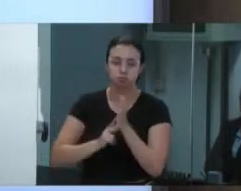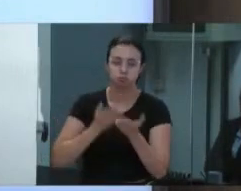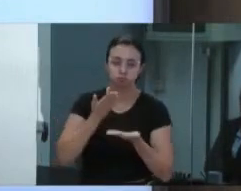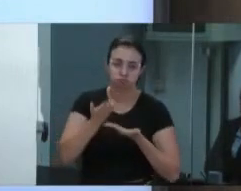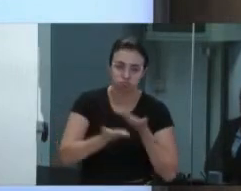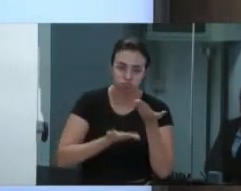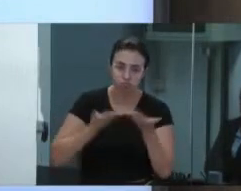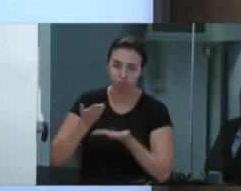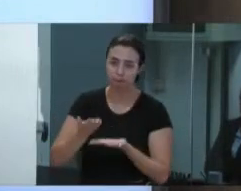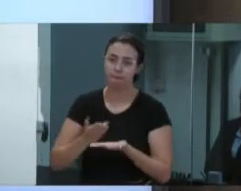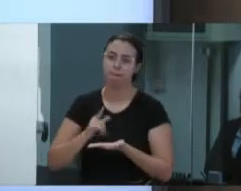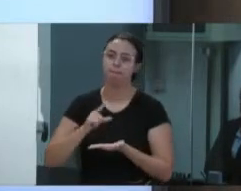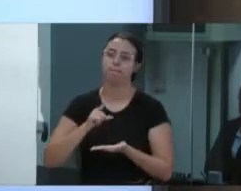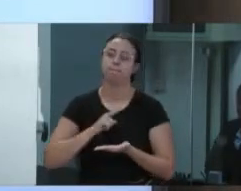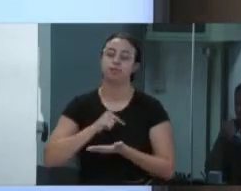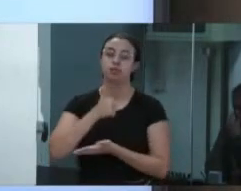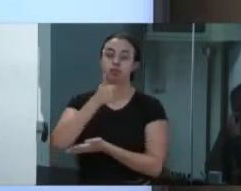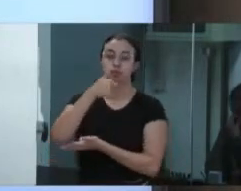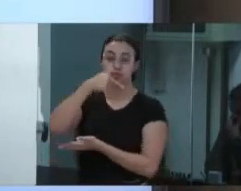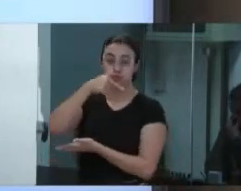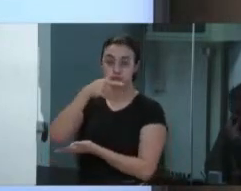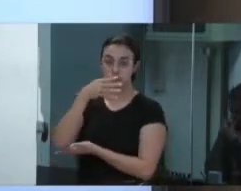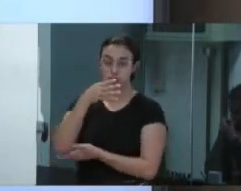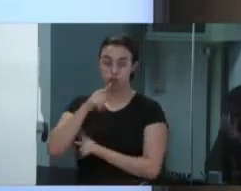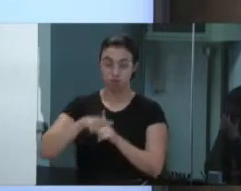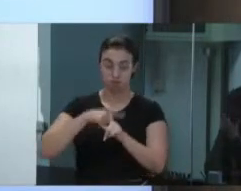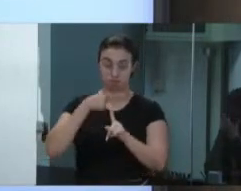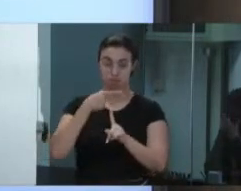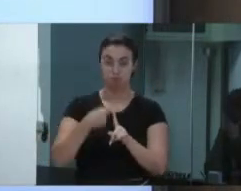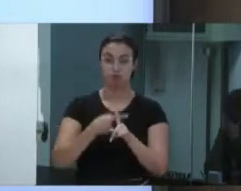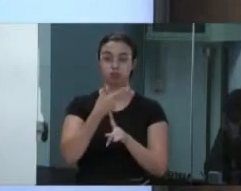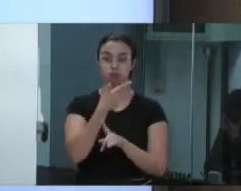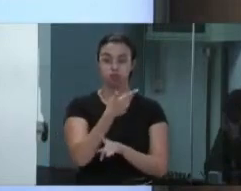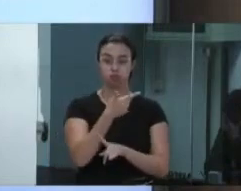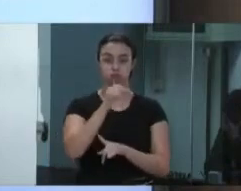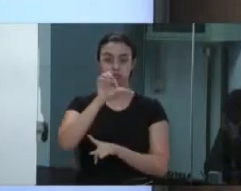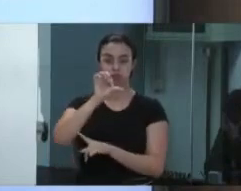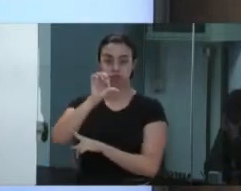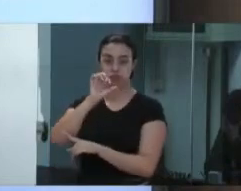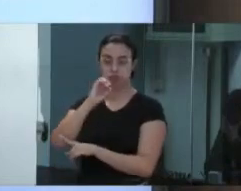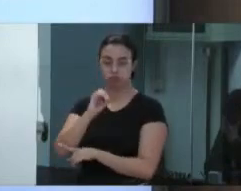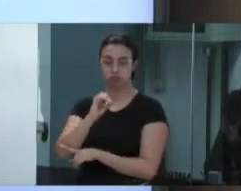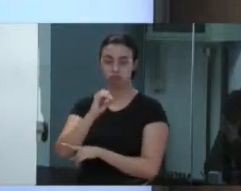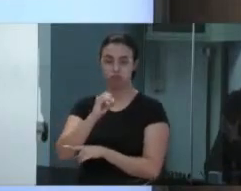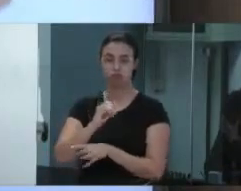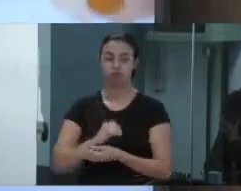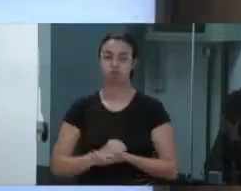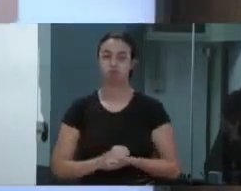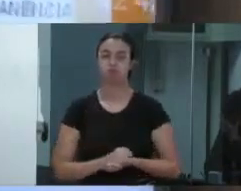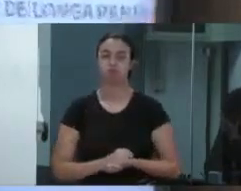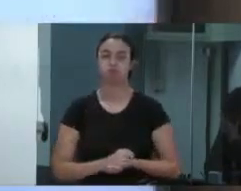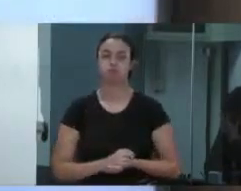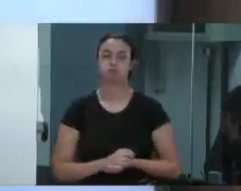parceria. Então, nós temos aqueles 174, mais, hoje, os 290 servidores.